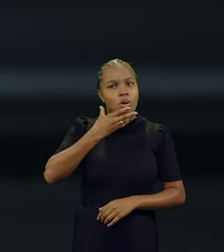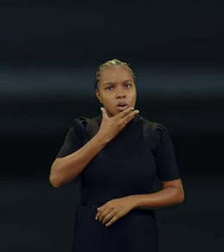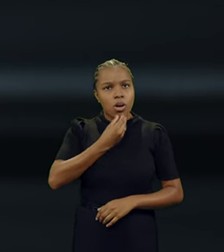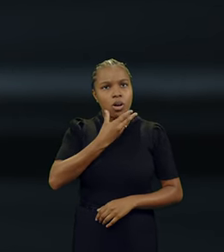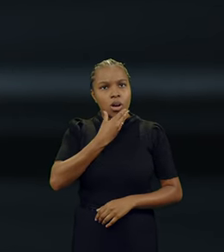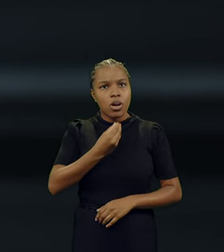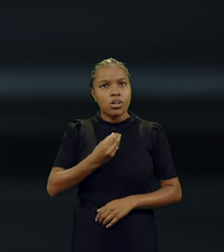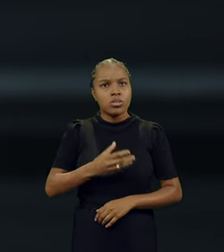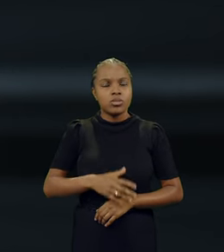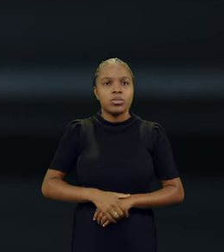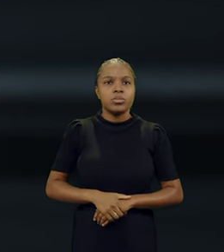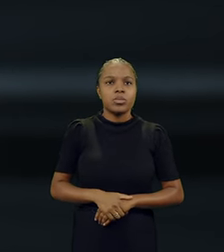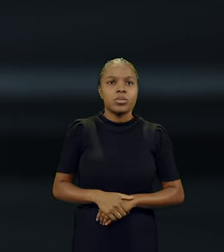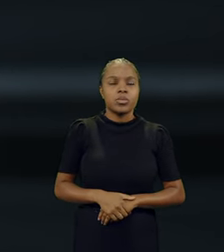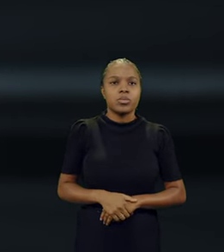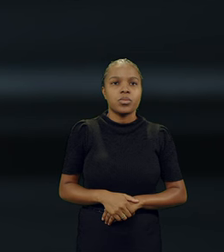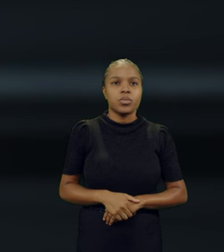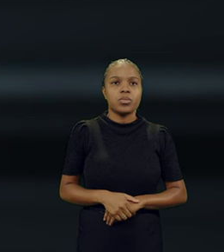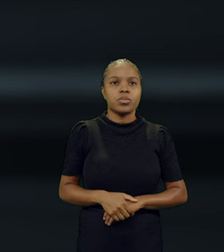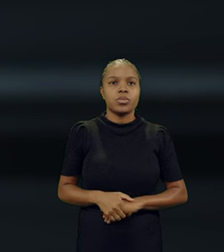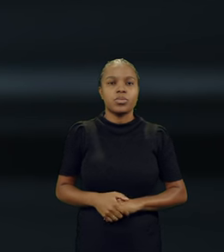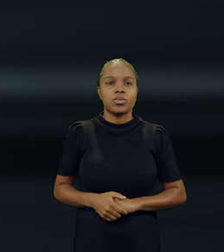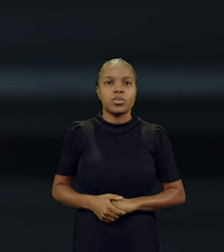Parece que sim.